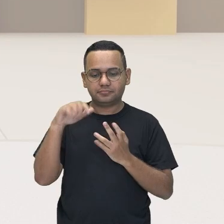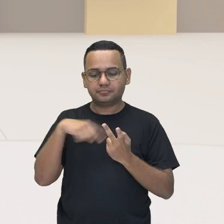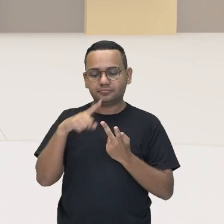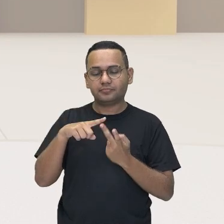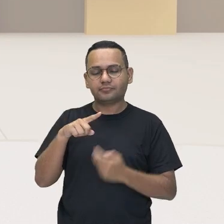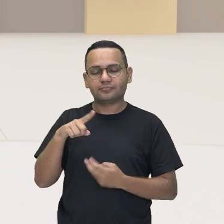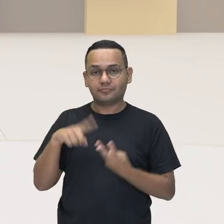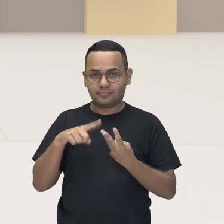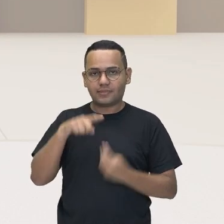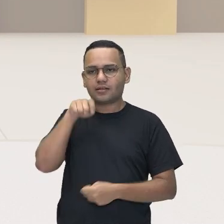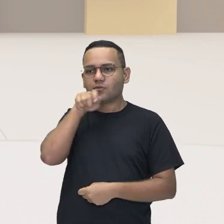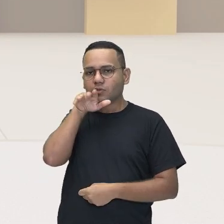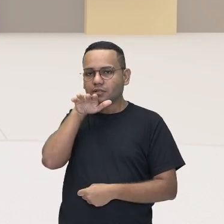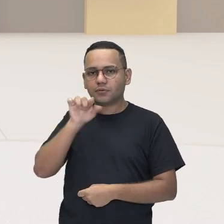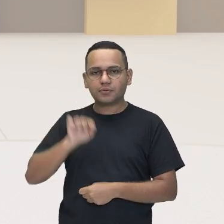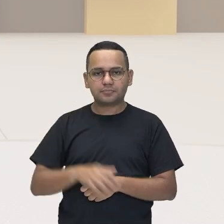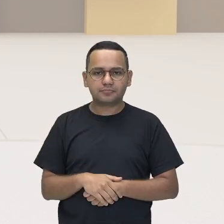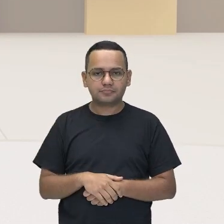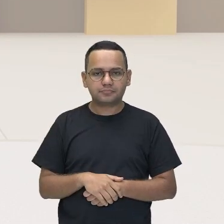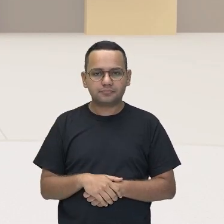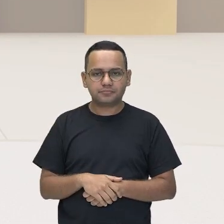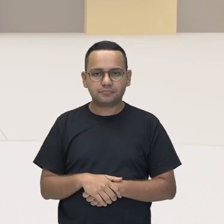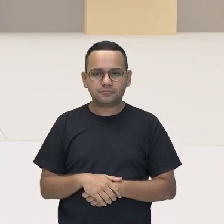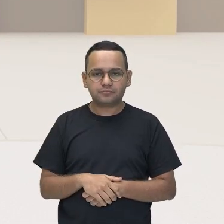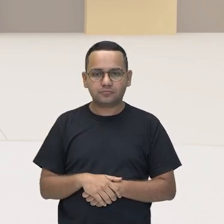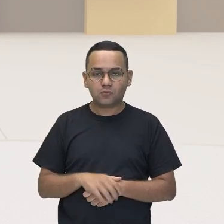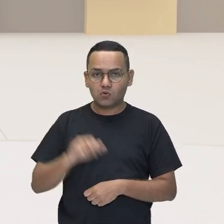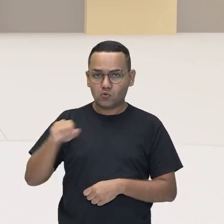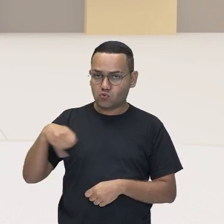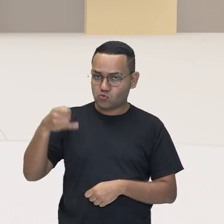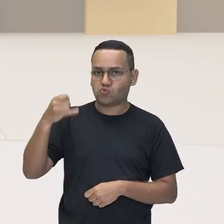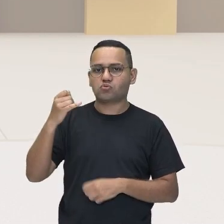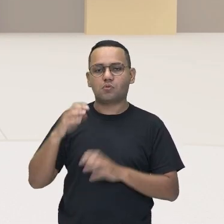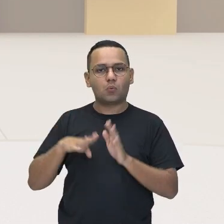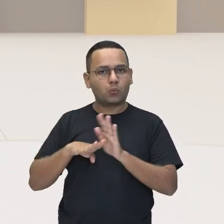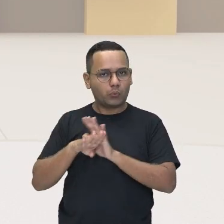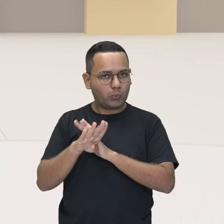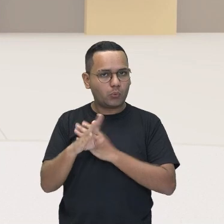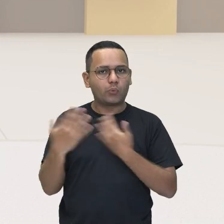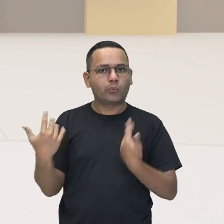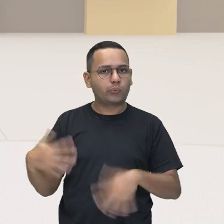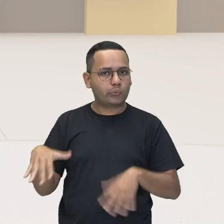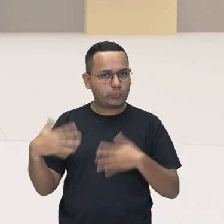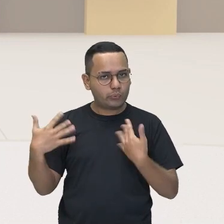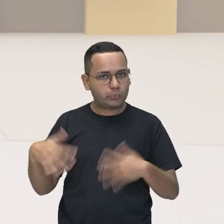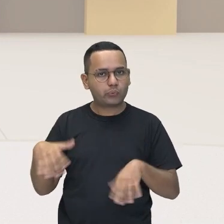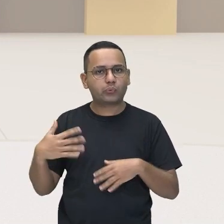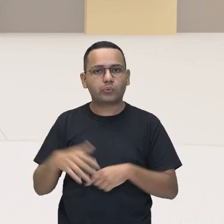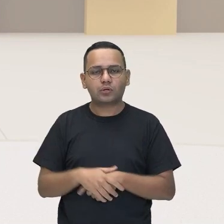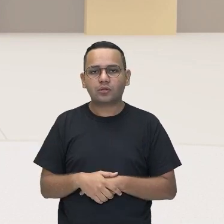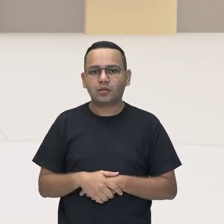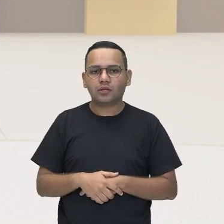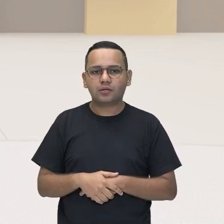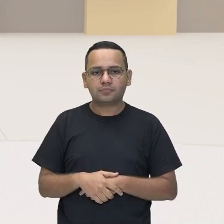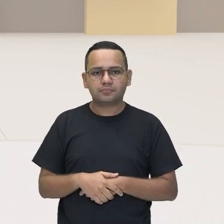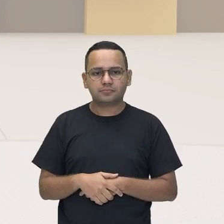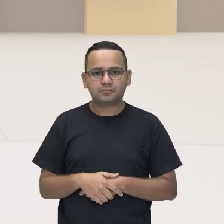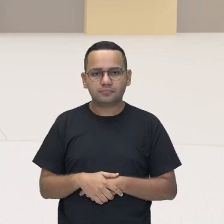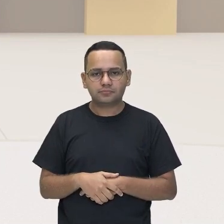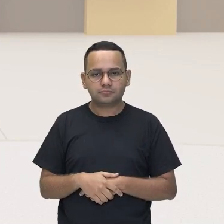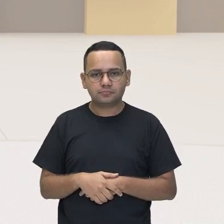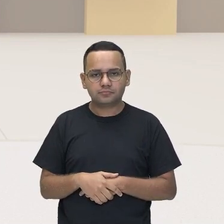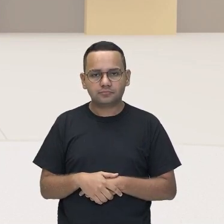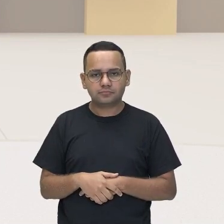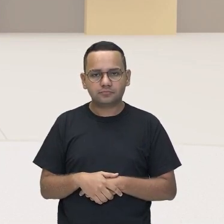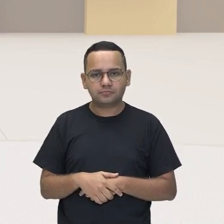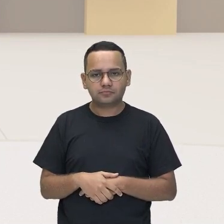desvantagens. Acompanhe comigo. Juros mais elevados, né, uma compensação aí com relação aos juros, e